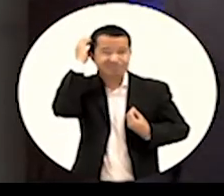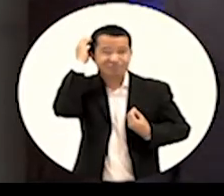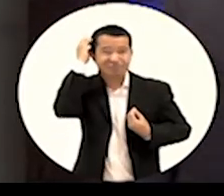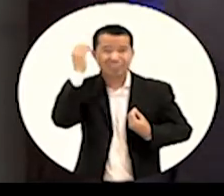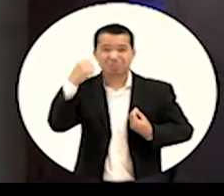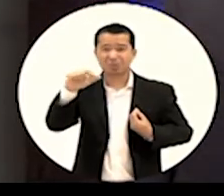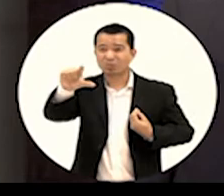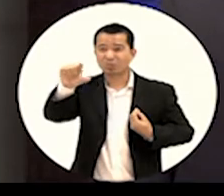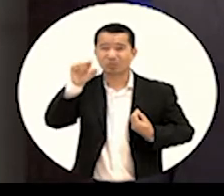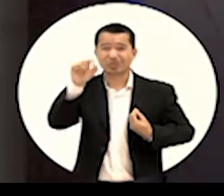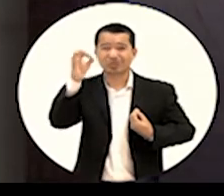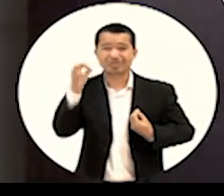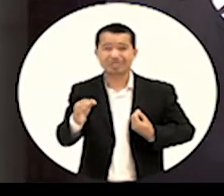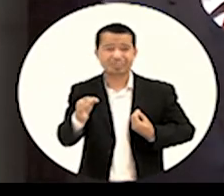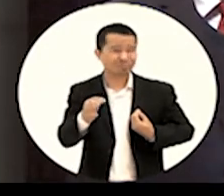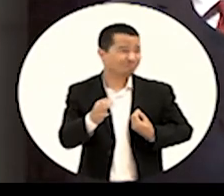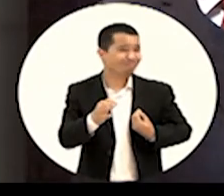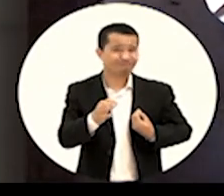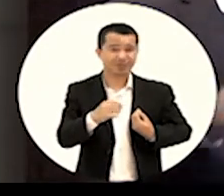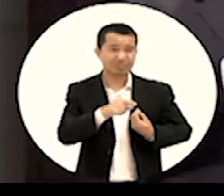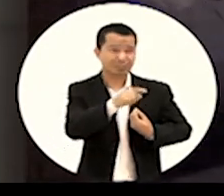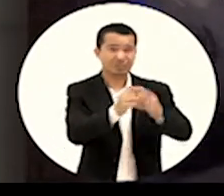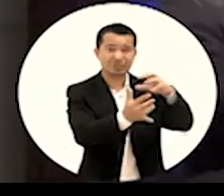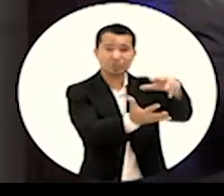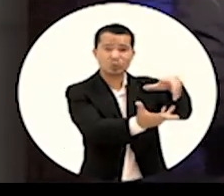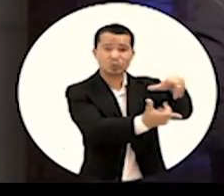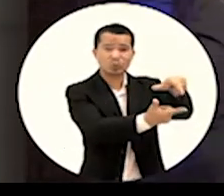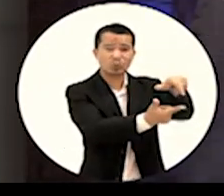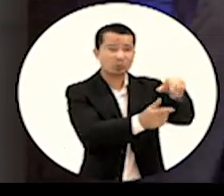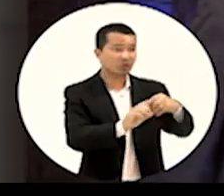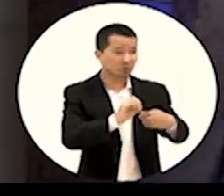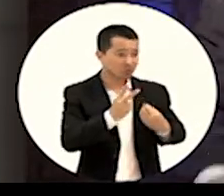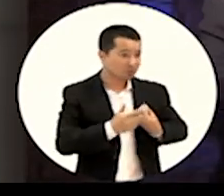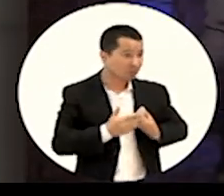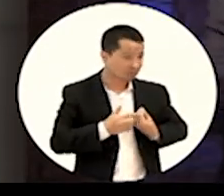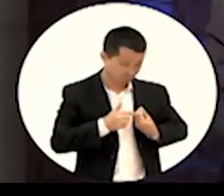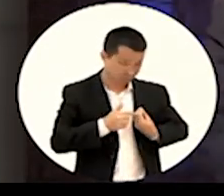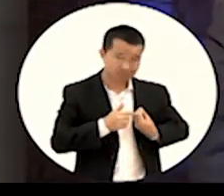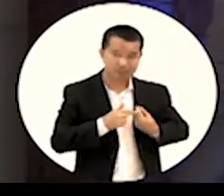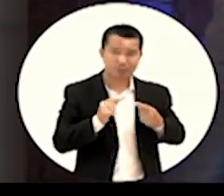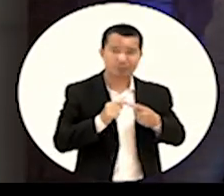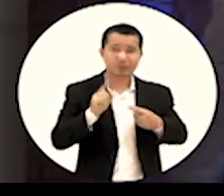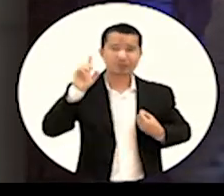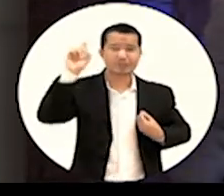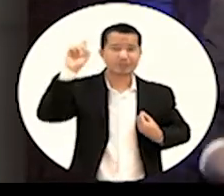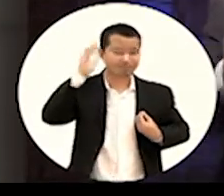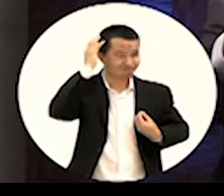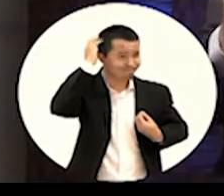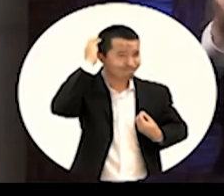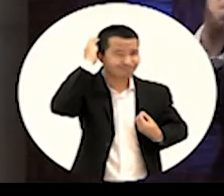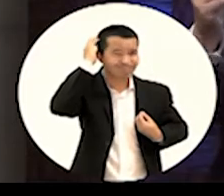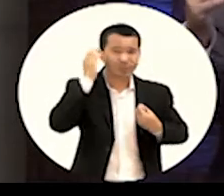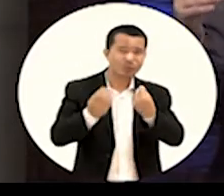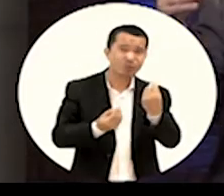redor. E você vai ter que fazer escolhas sérias,